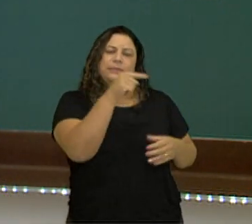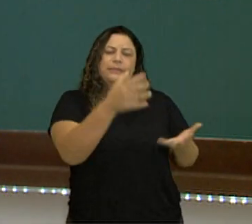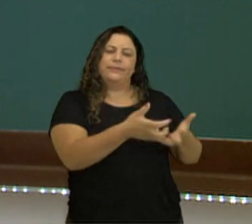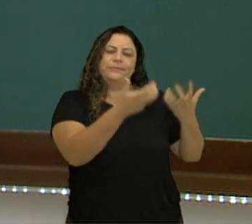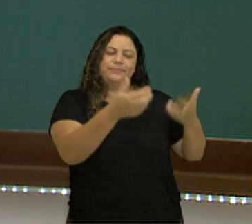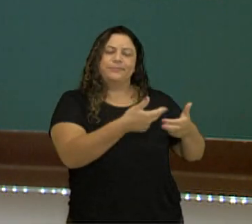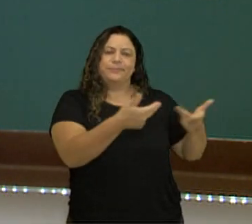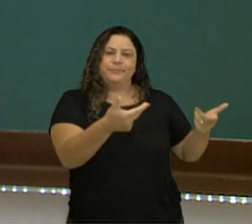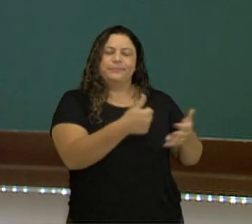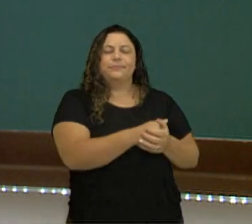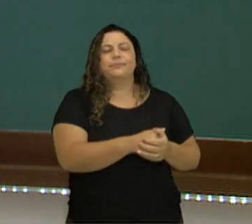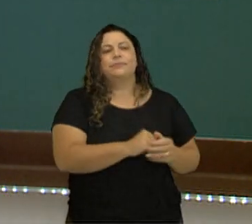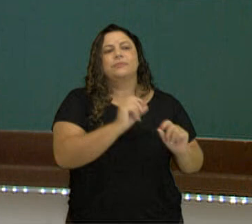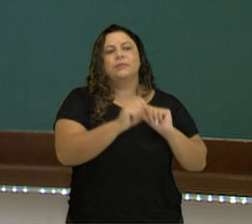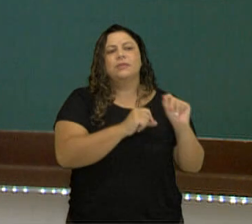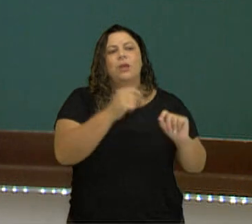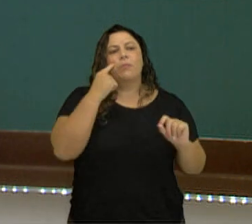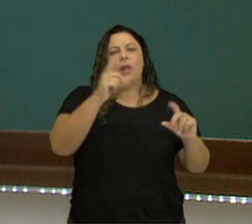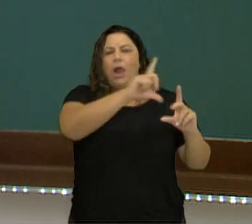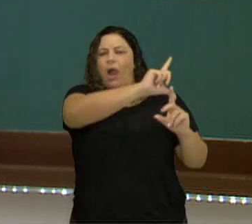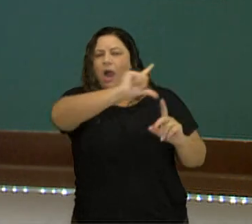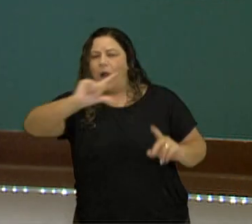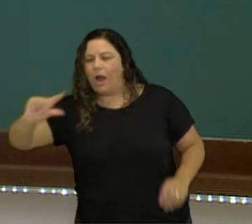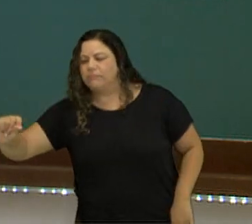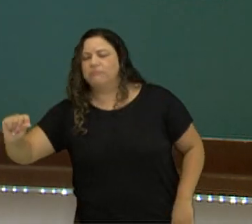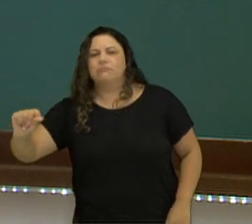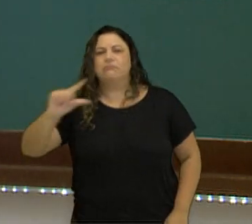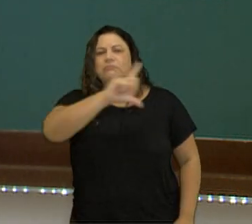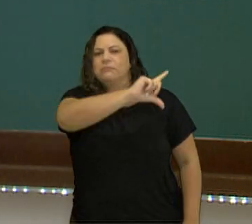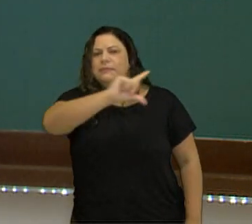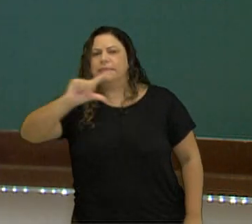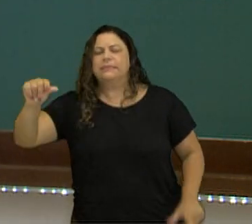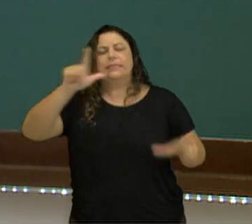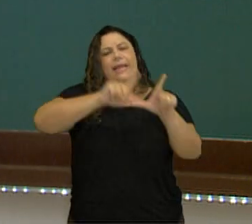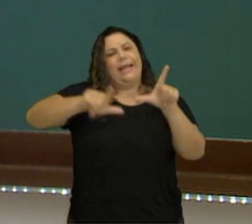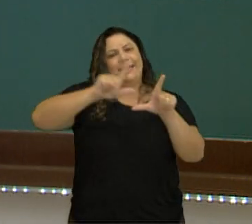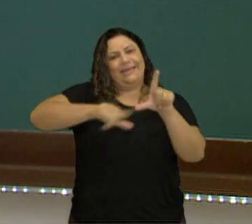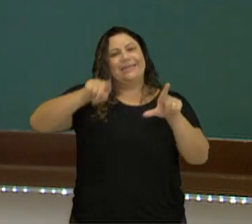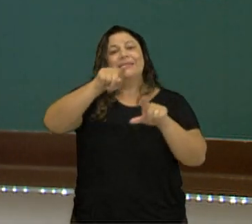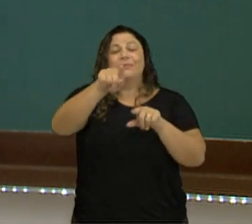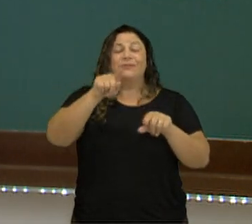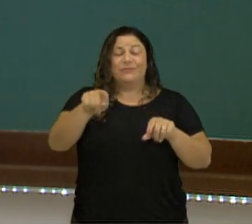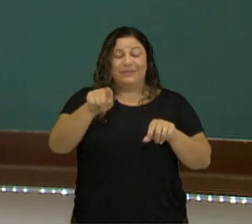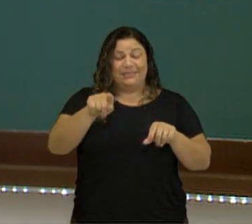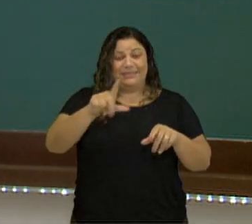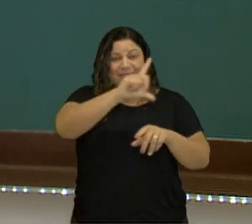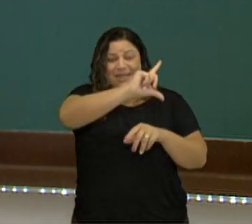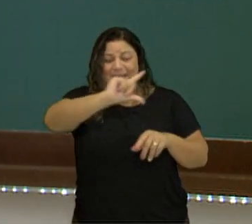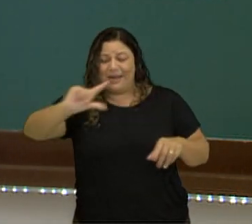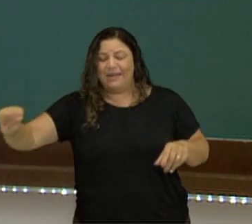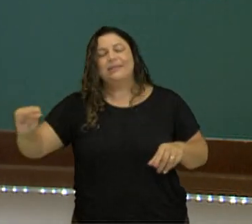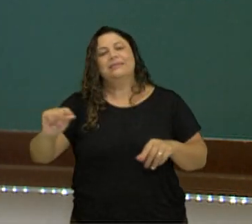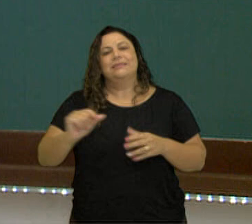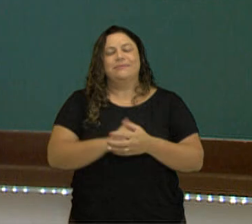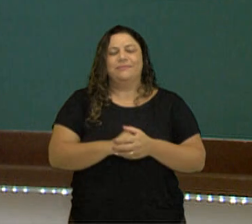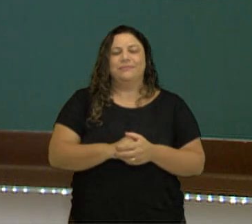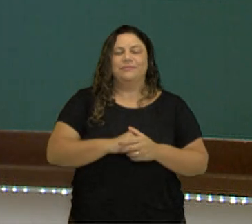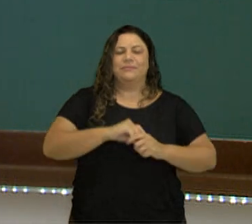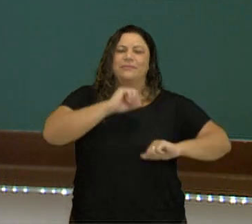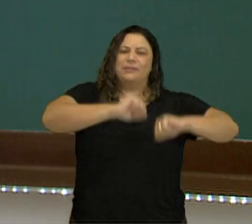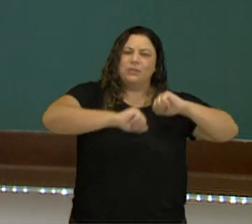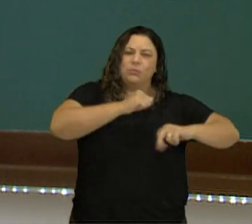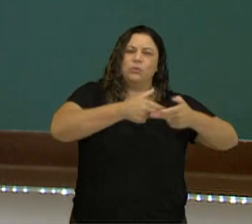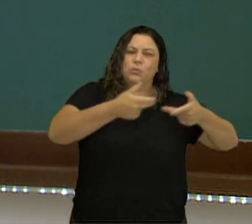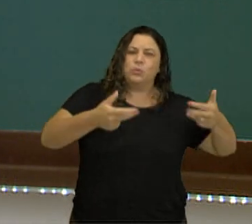professora colocou aqui, ó, as letras foram diminuindo? Para que você vá diminuindo o teu consumo de produto